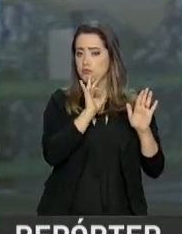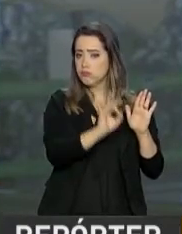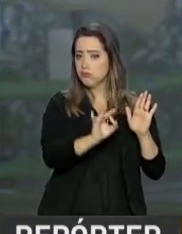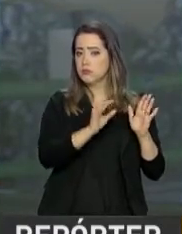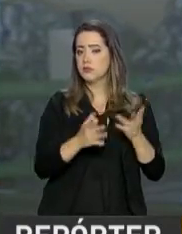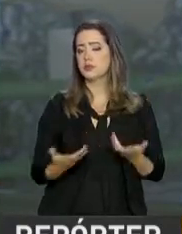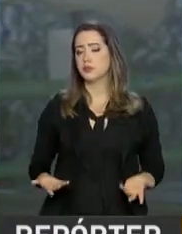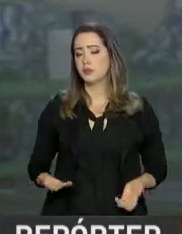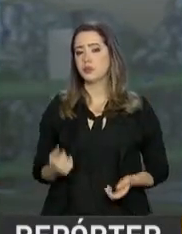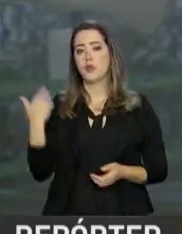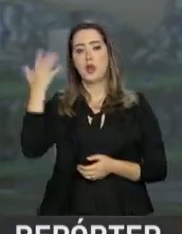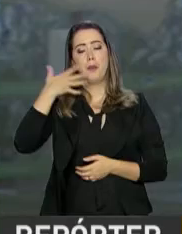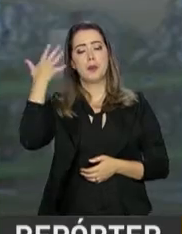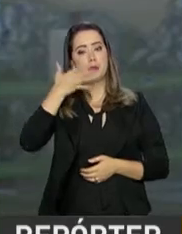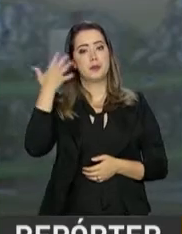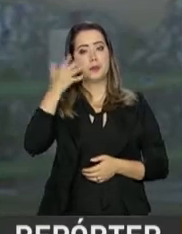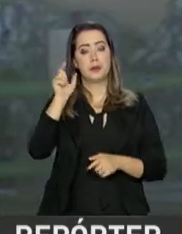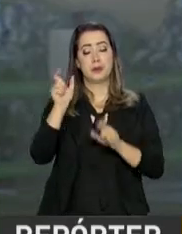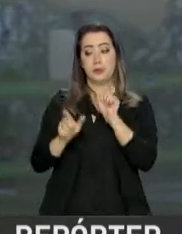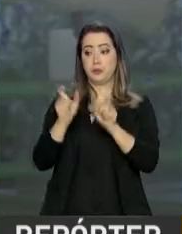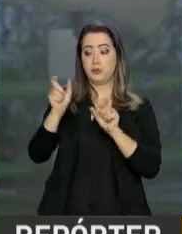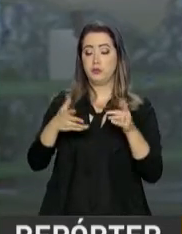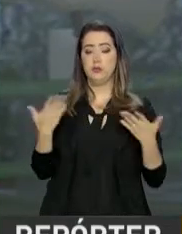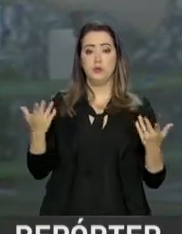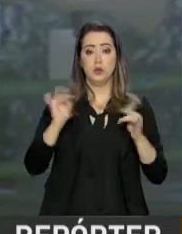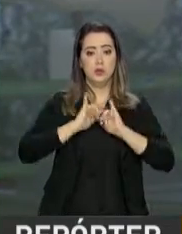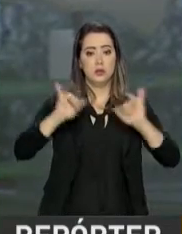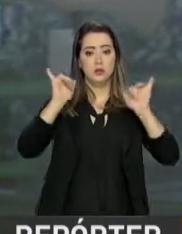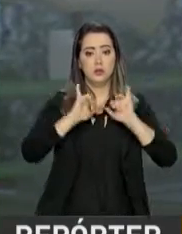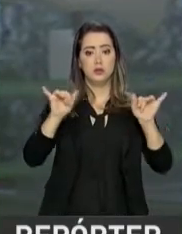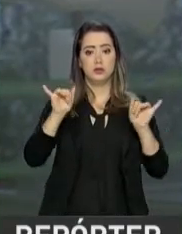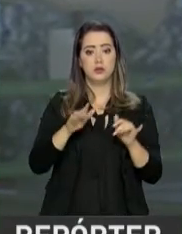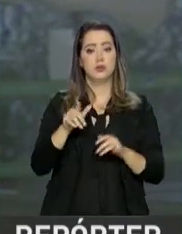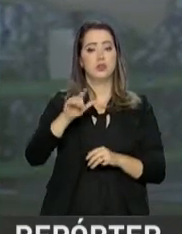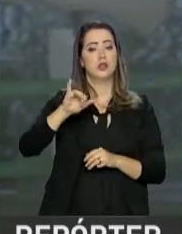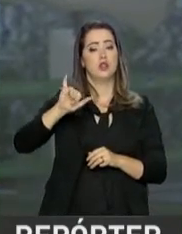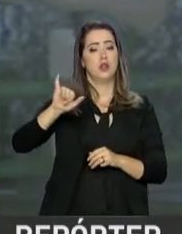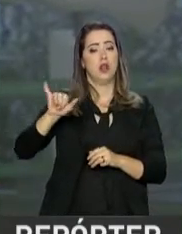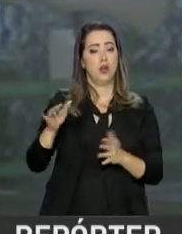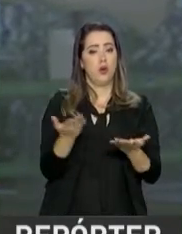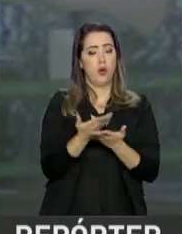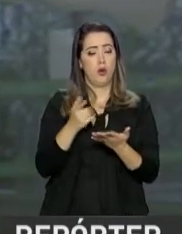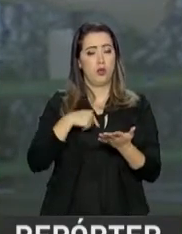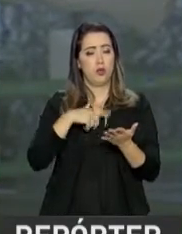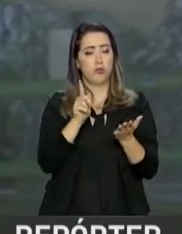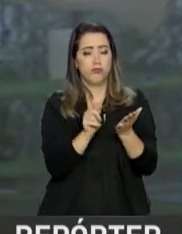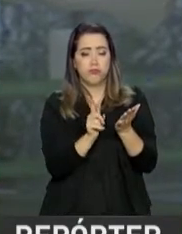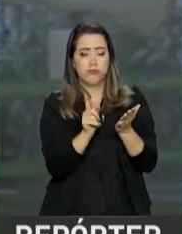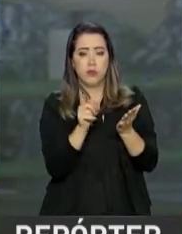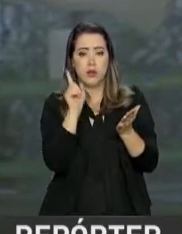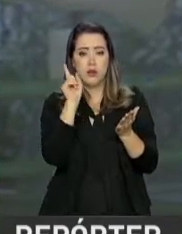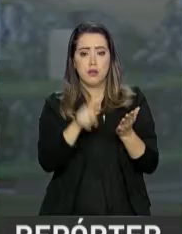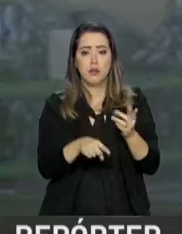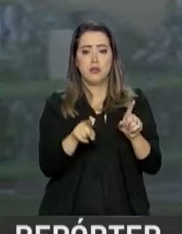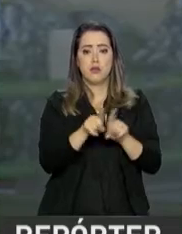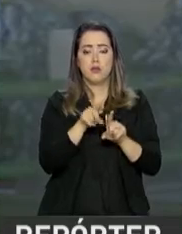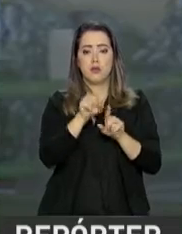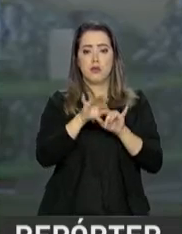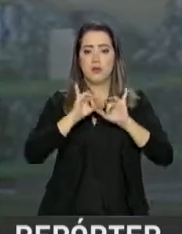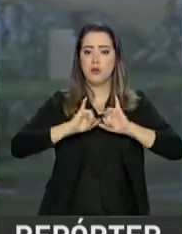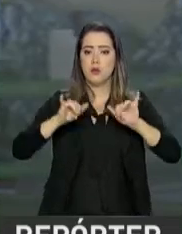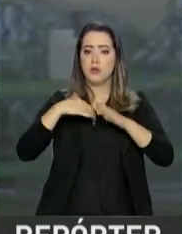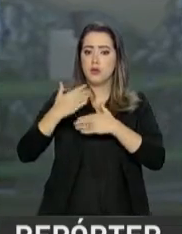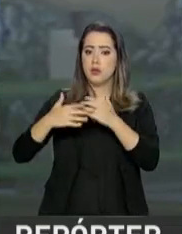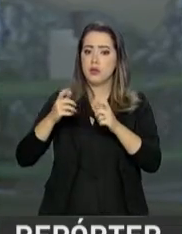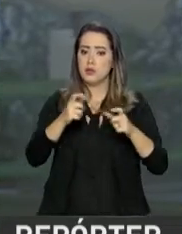mudanças legislação trabalhista foram lançadas as jornadas brasileiras de relações de trabalho elas vão